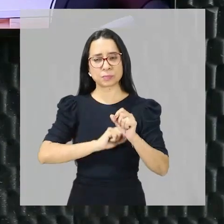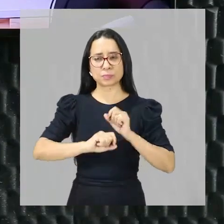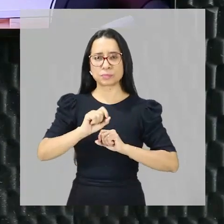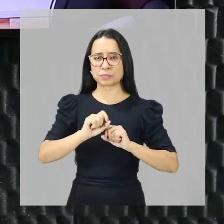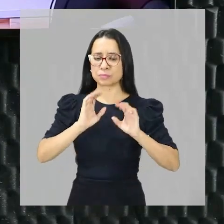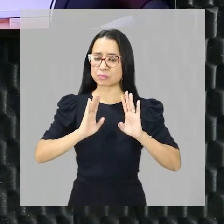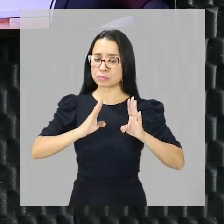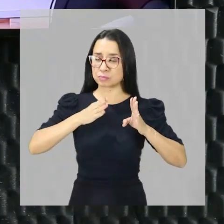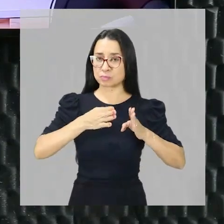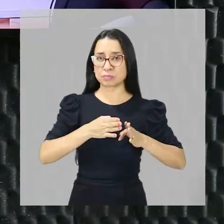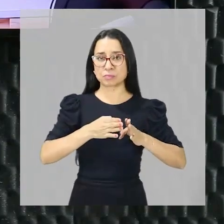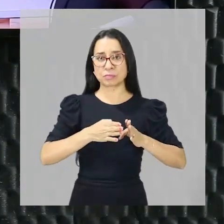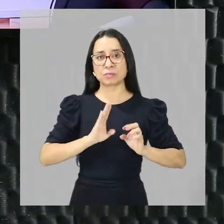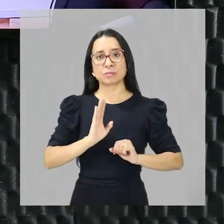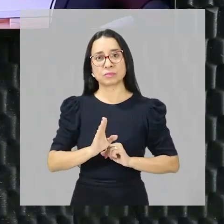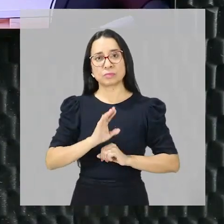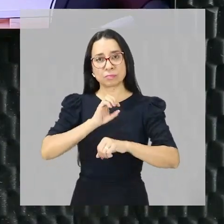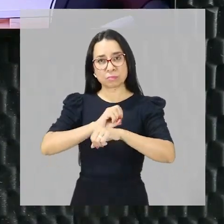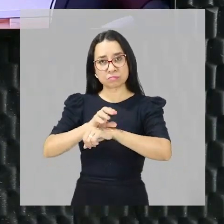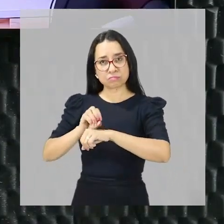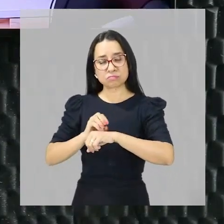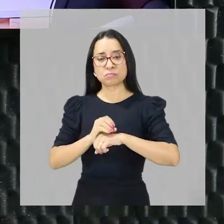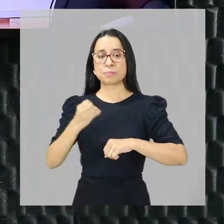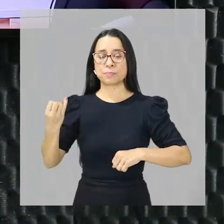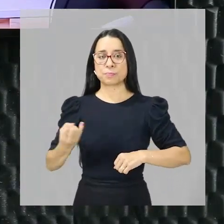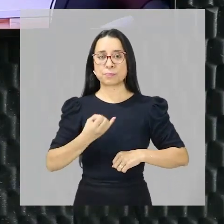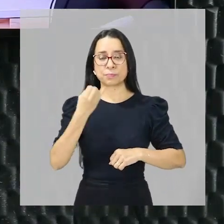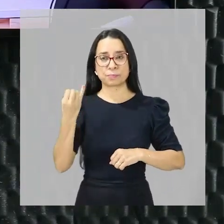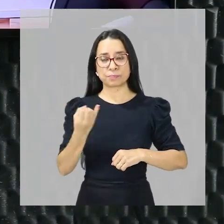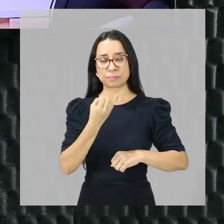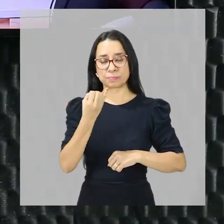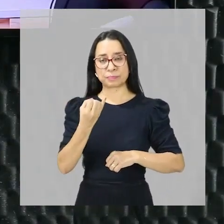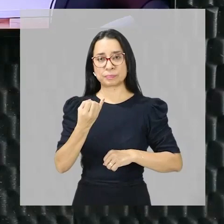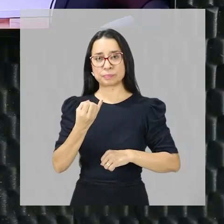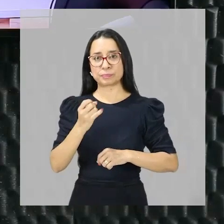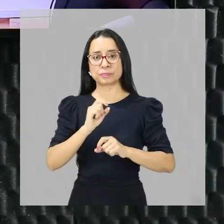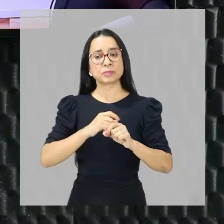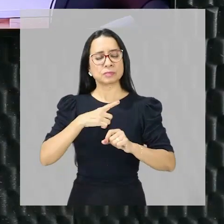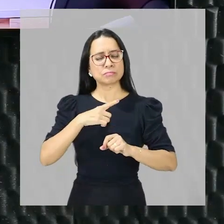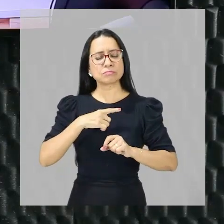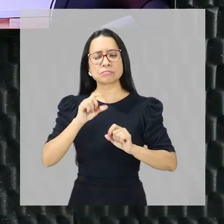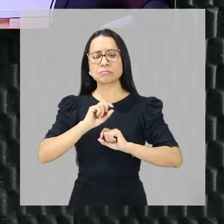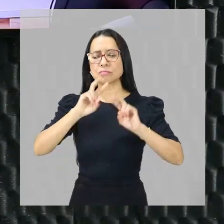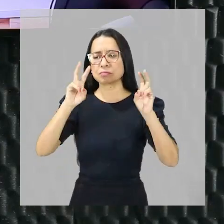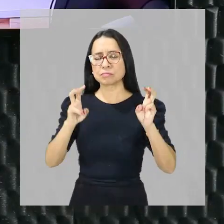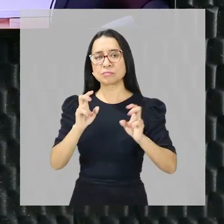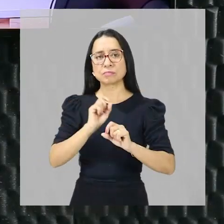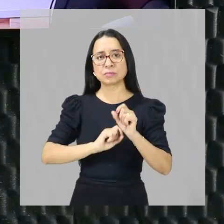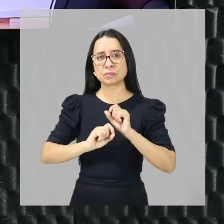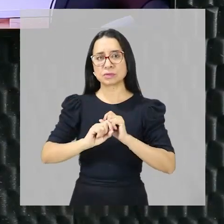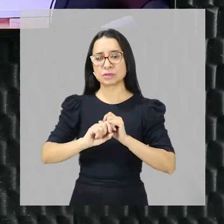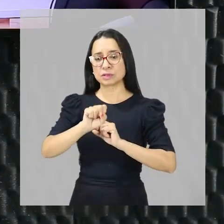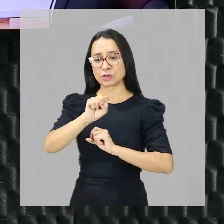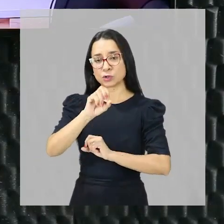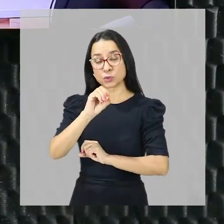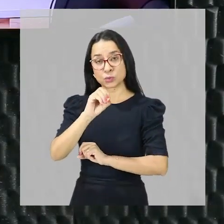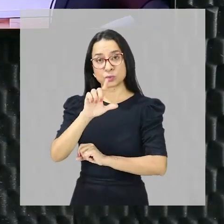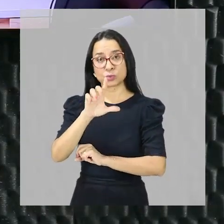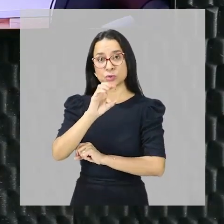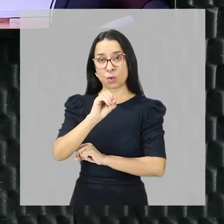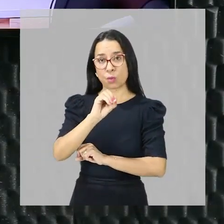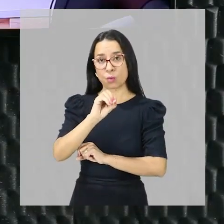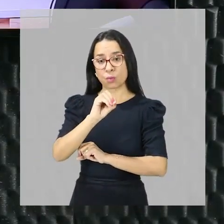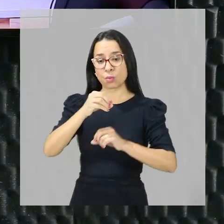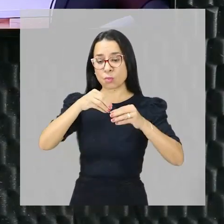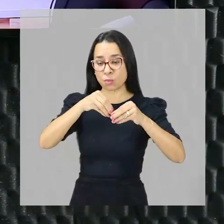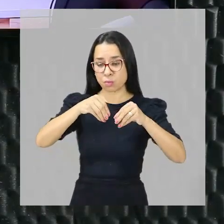de abordar, e eu já vou te dar uma dica importantíssima sobre ela, tá? Mas que temática é essa, Marcos? Solos, tá? Hoje